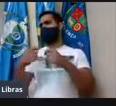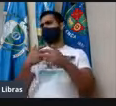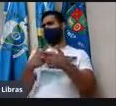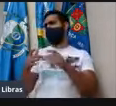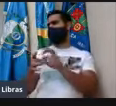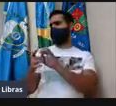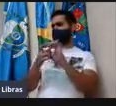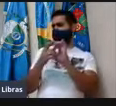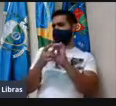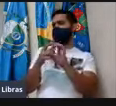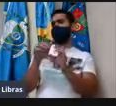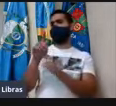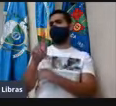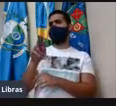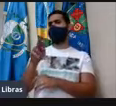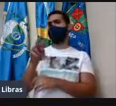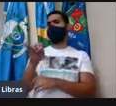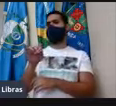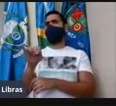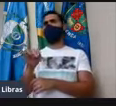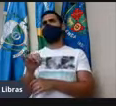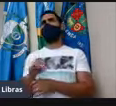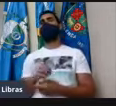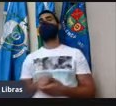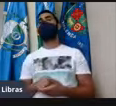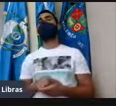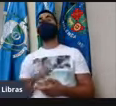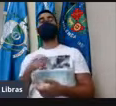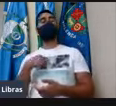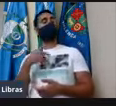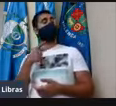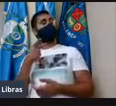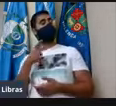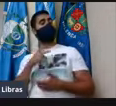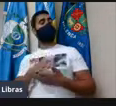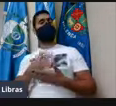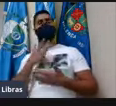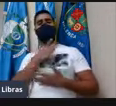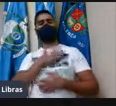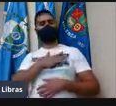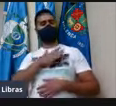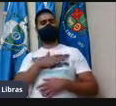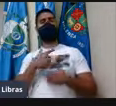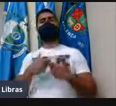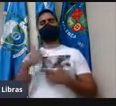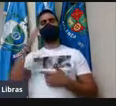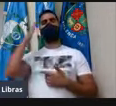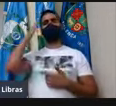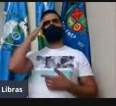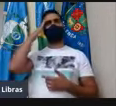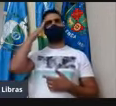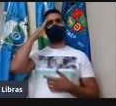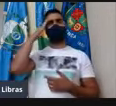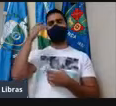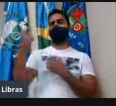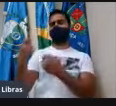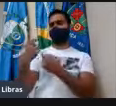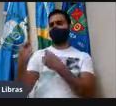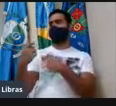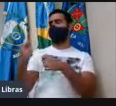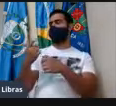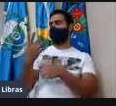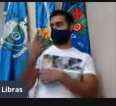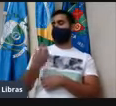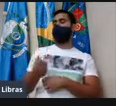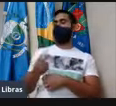ser parceiro do PREV. Falo de forma tranquila, porque sei que as críticas elas precisam ser